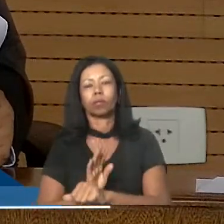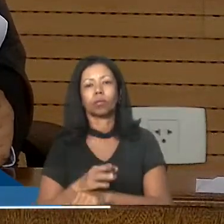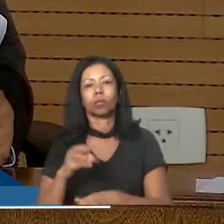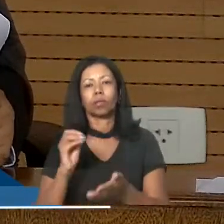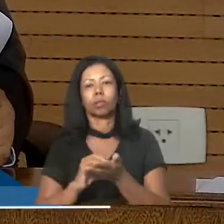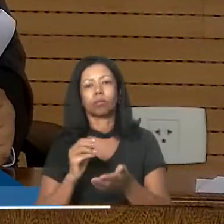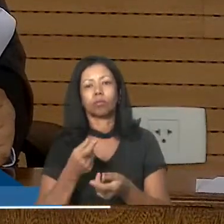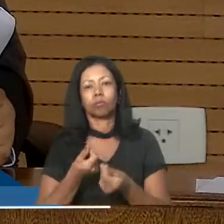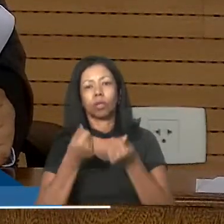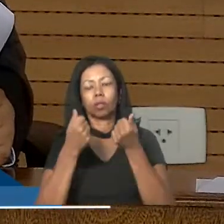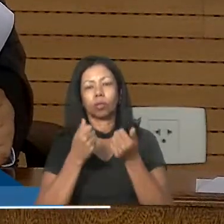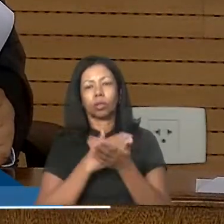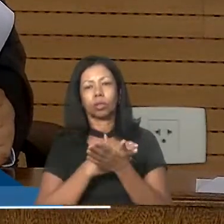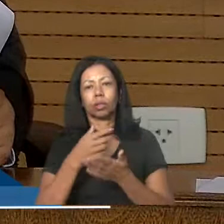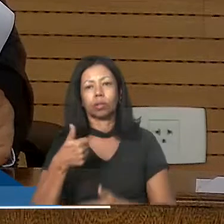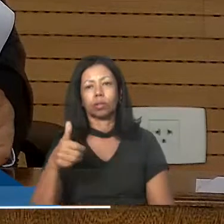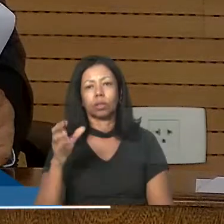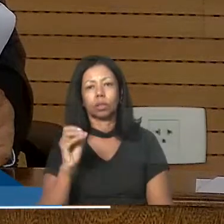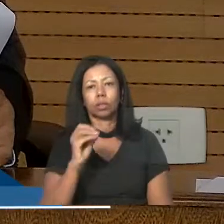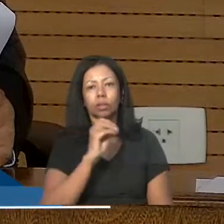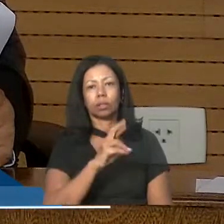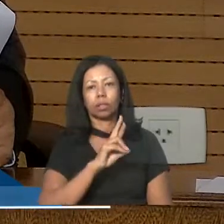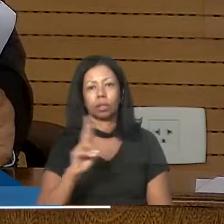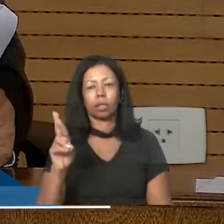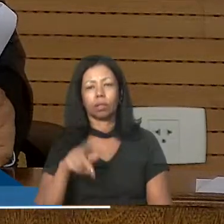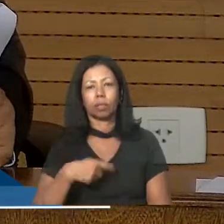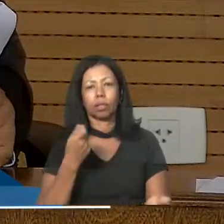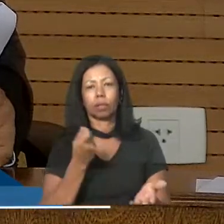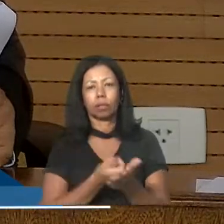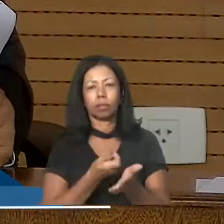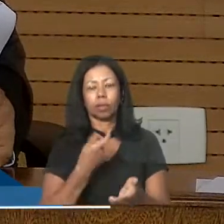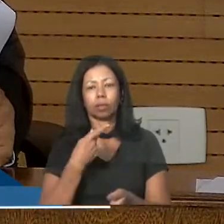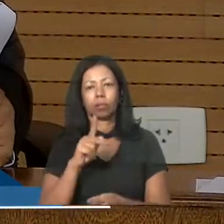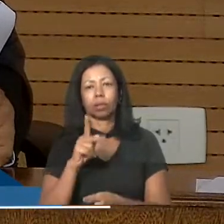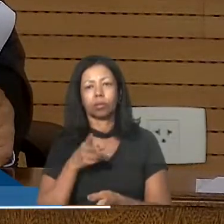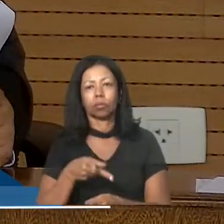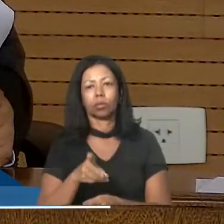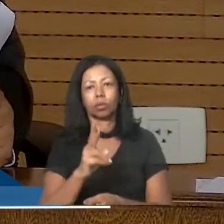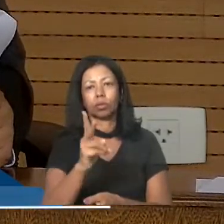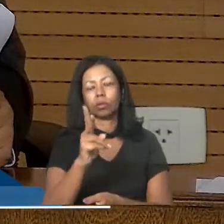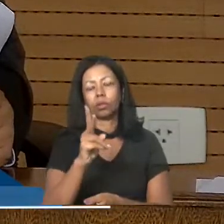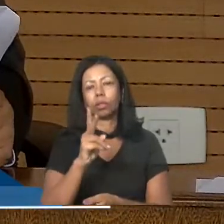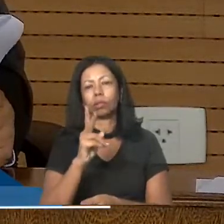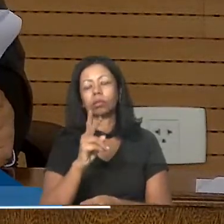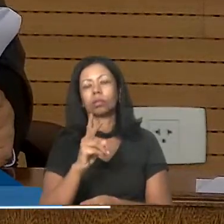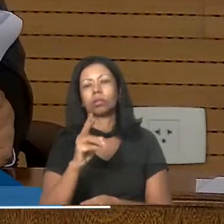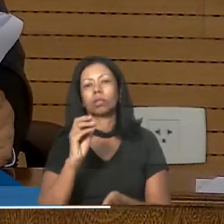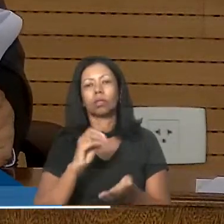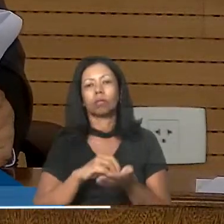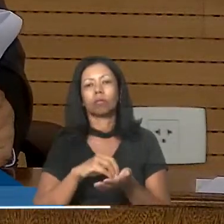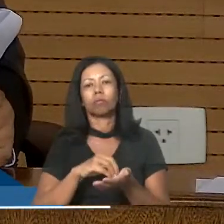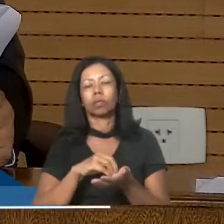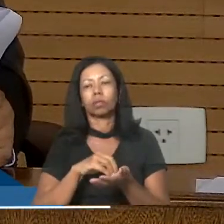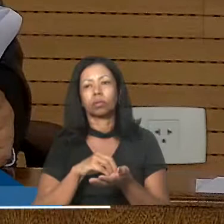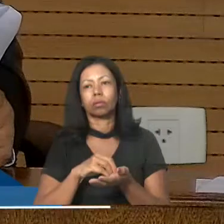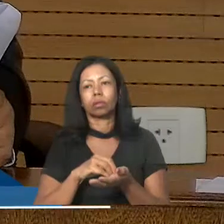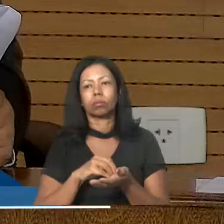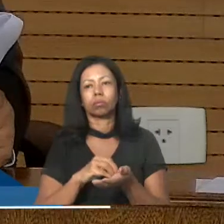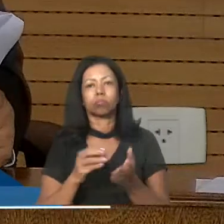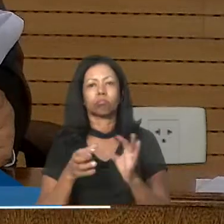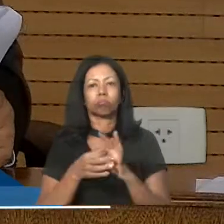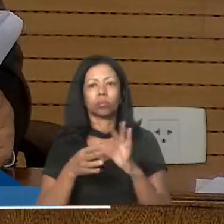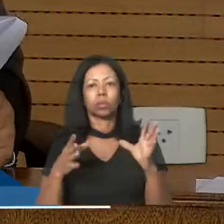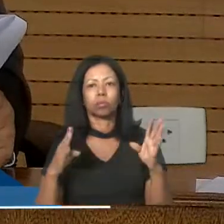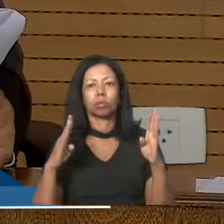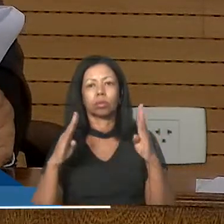valor inicial de R$ 100, de pagamento condicionado à continuidade da falta de disponibilização